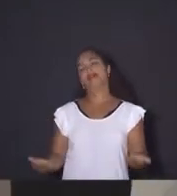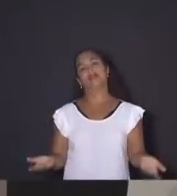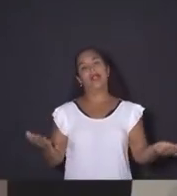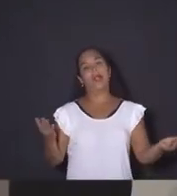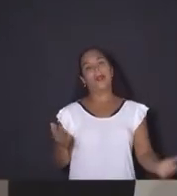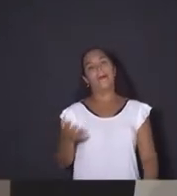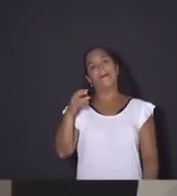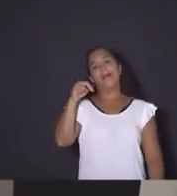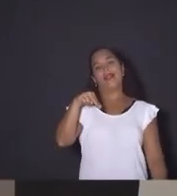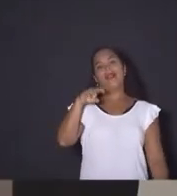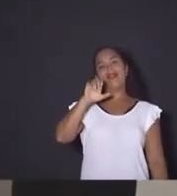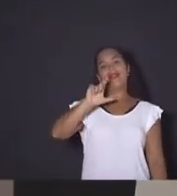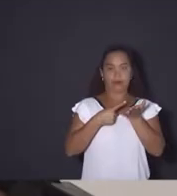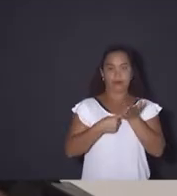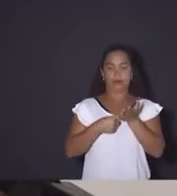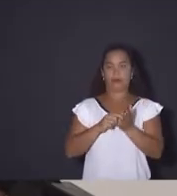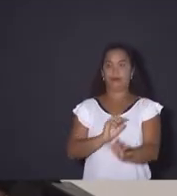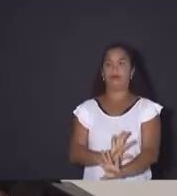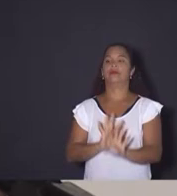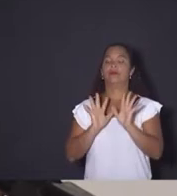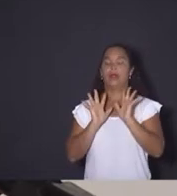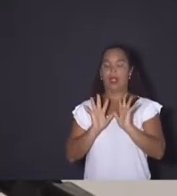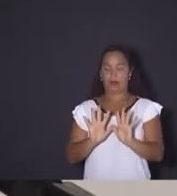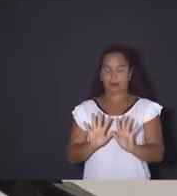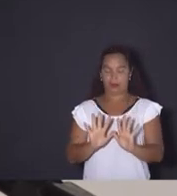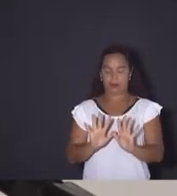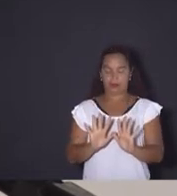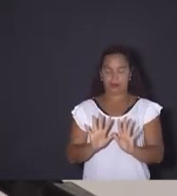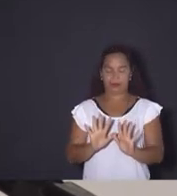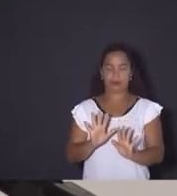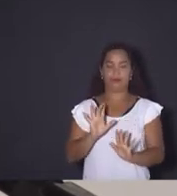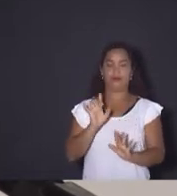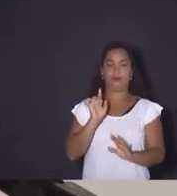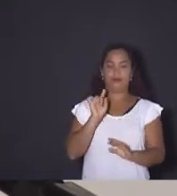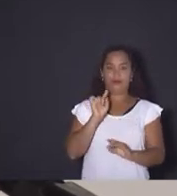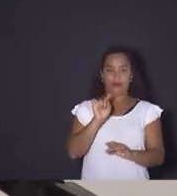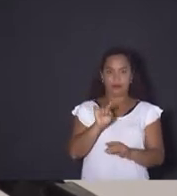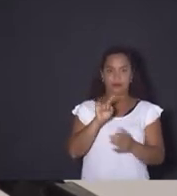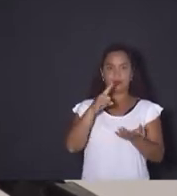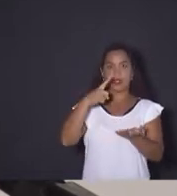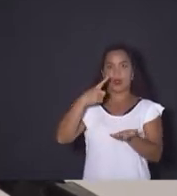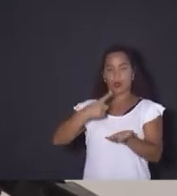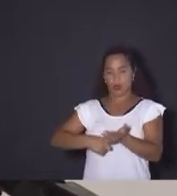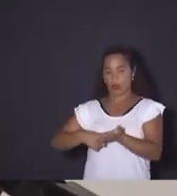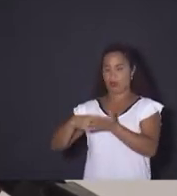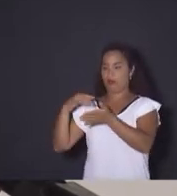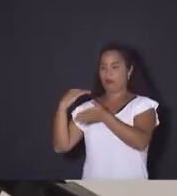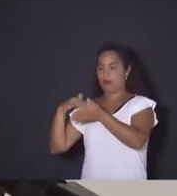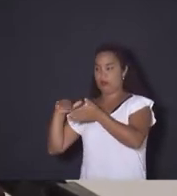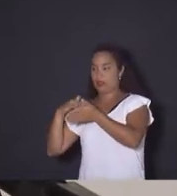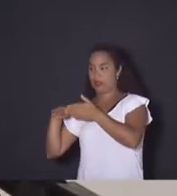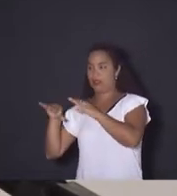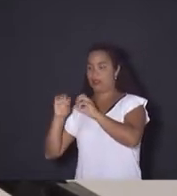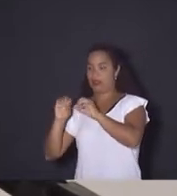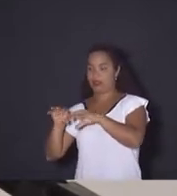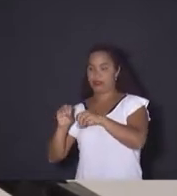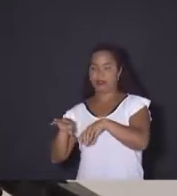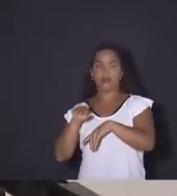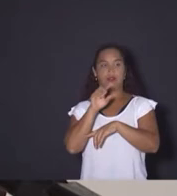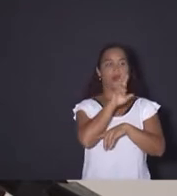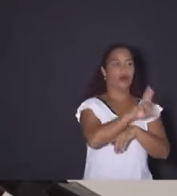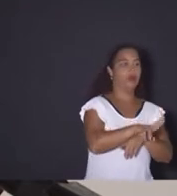aperto aqui, mas tudo bem. Como o senhor vê os acordos de Secretaria de Educação e Universidade com a Google?